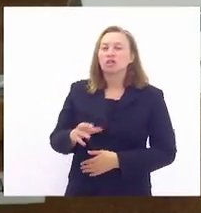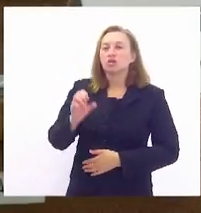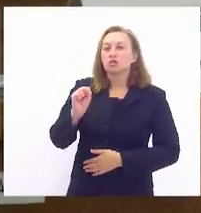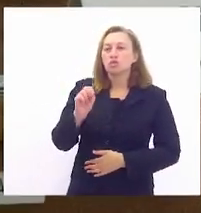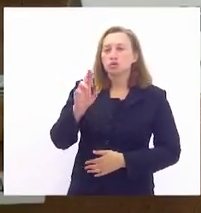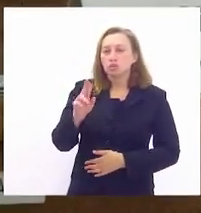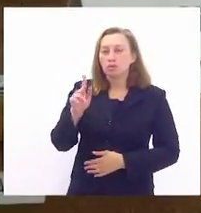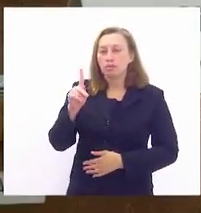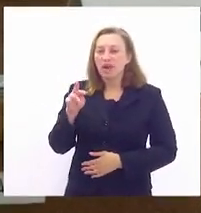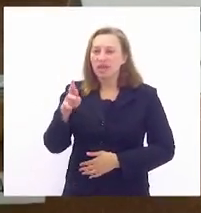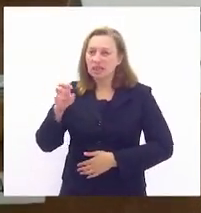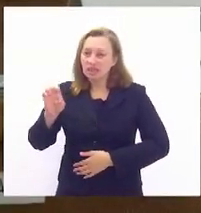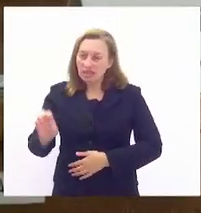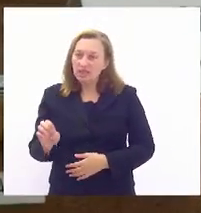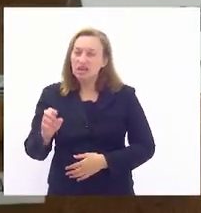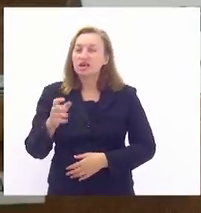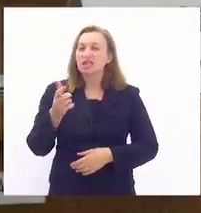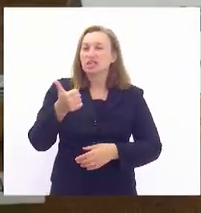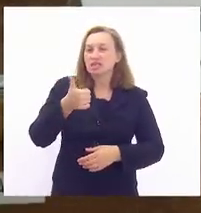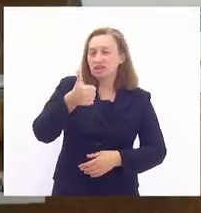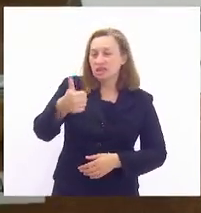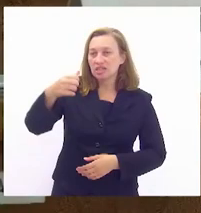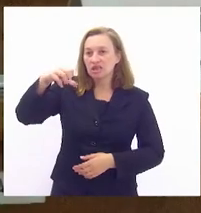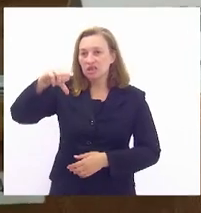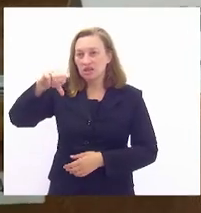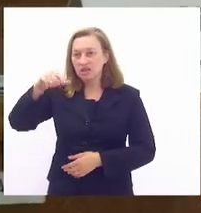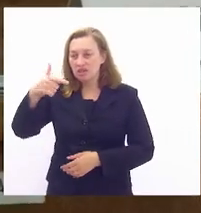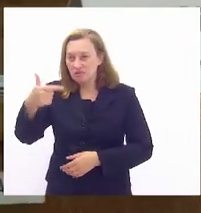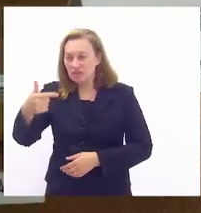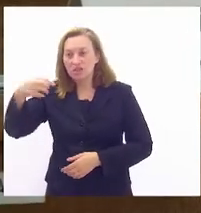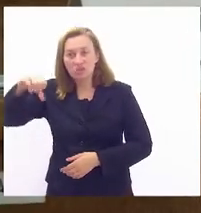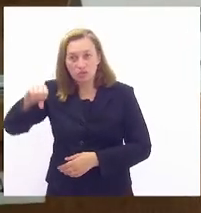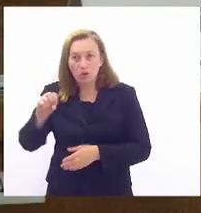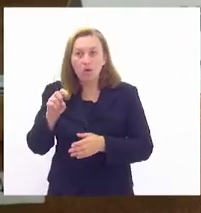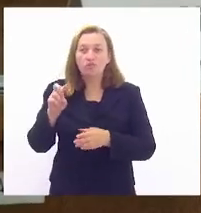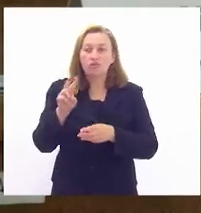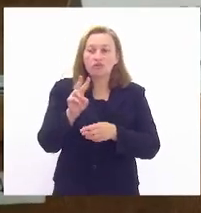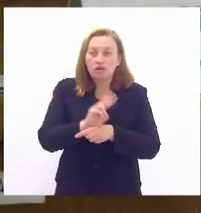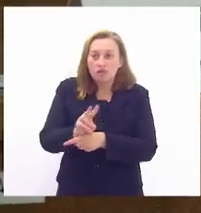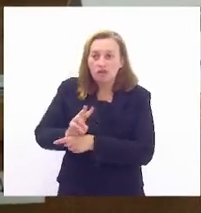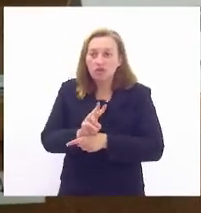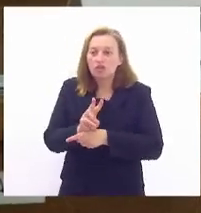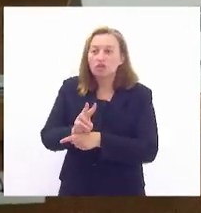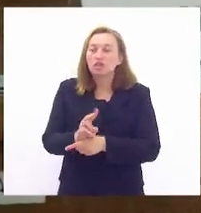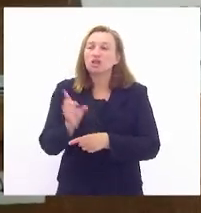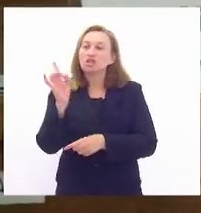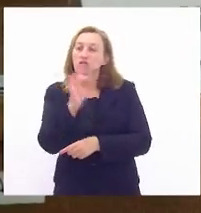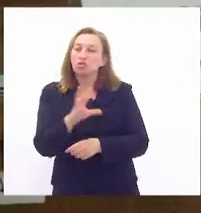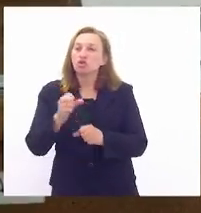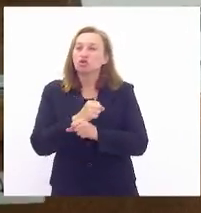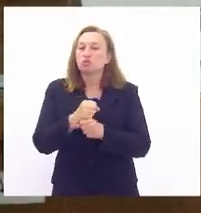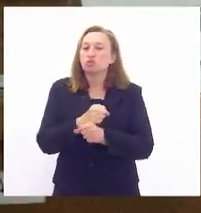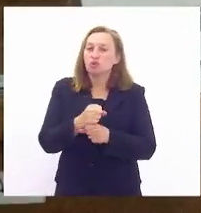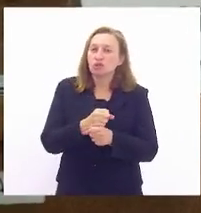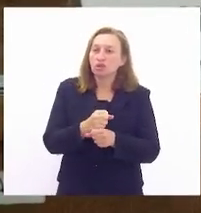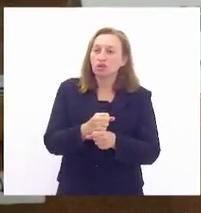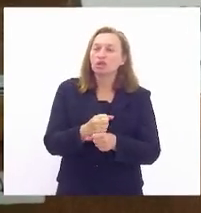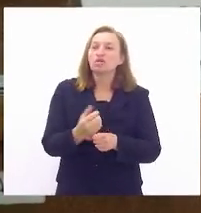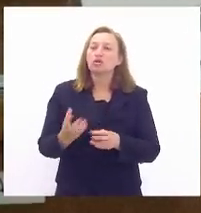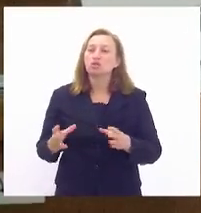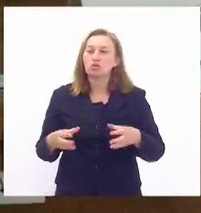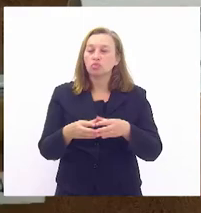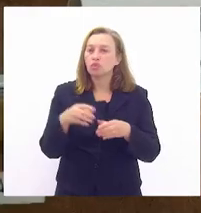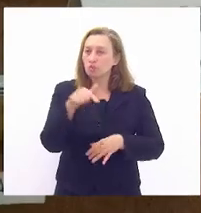119 vistorias. Nesse último ano, a nossa equipe da gerência de licenciamento passou uma semana em julho aqui,